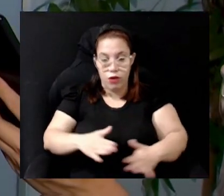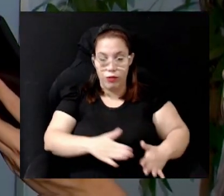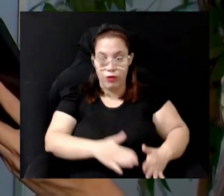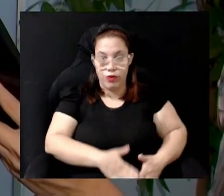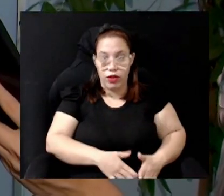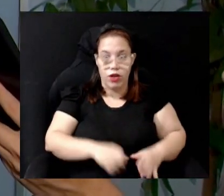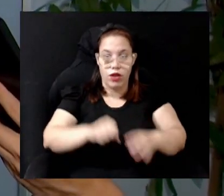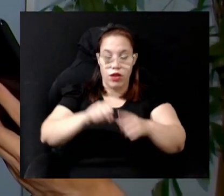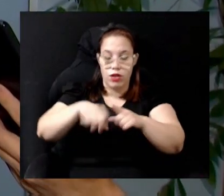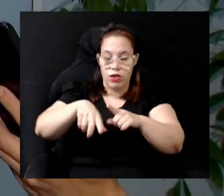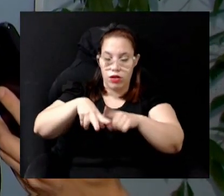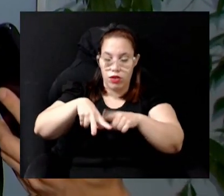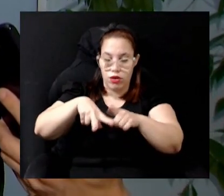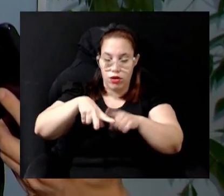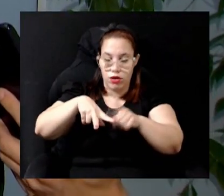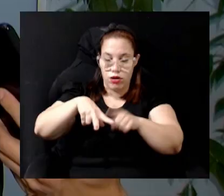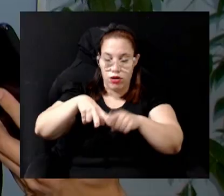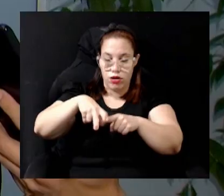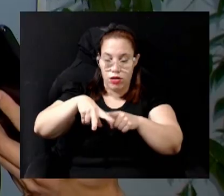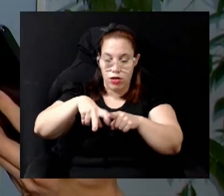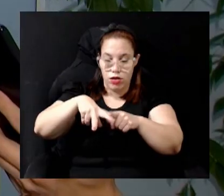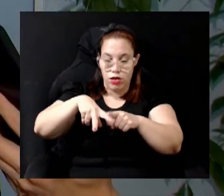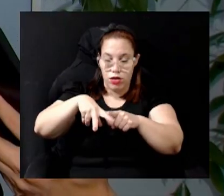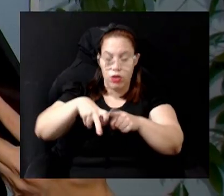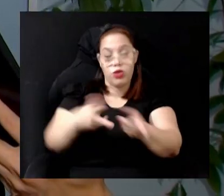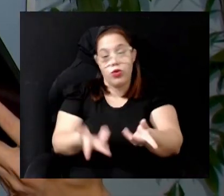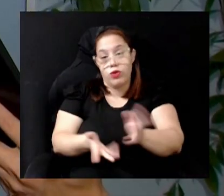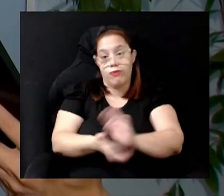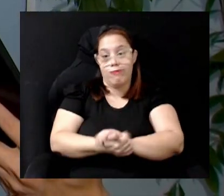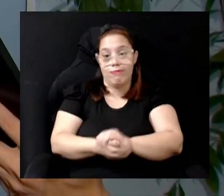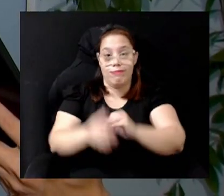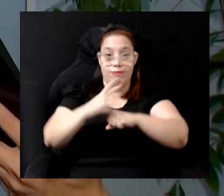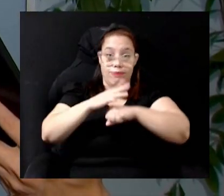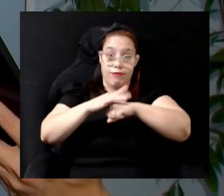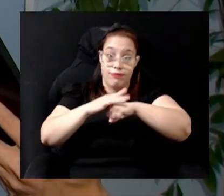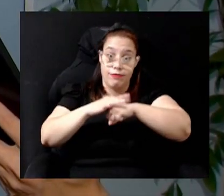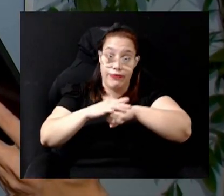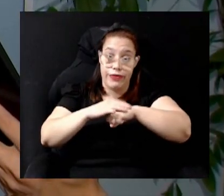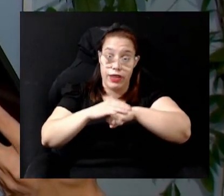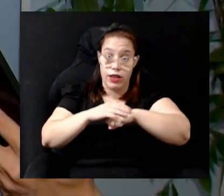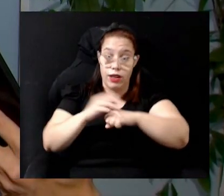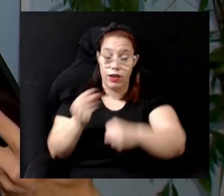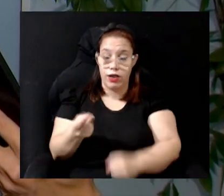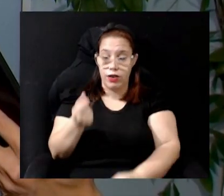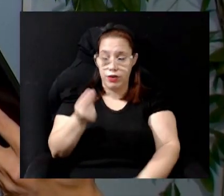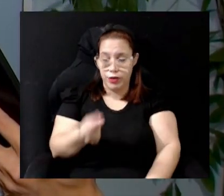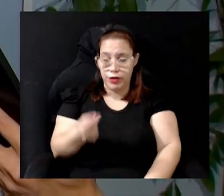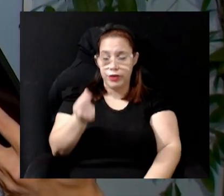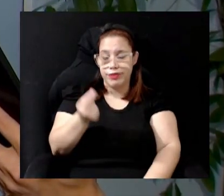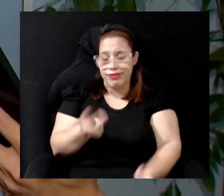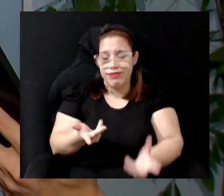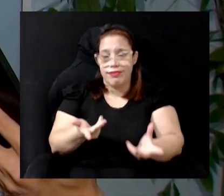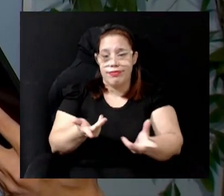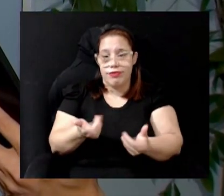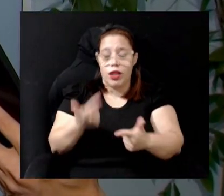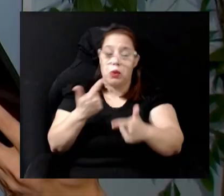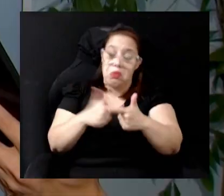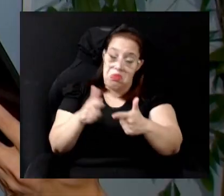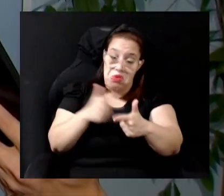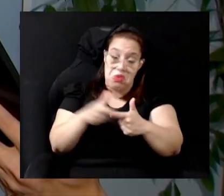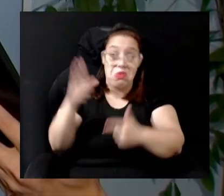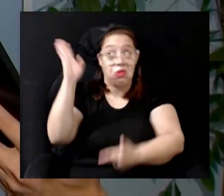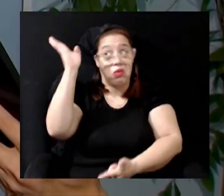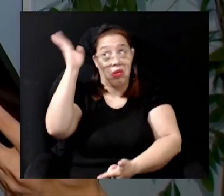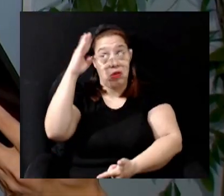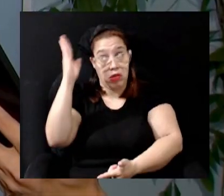idade e com doenças mais complexas. Então, essas daí, com custo alto dos insumos, é um problema brasileiro. Se você for em qualquer estado,